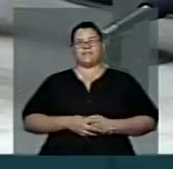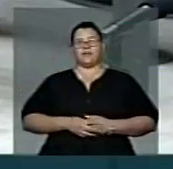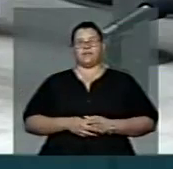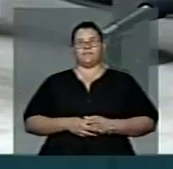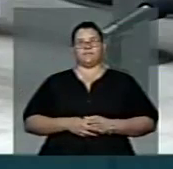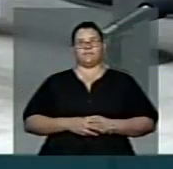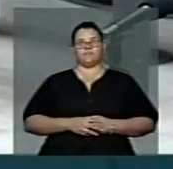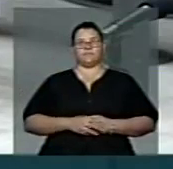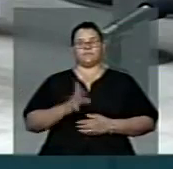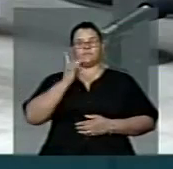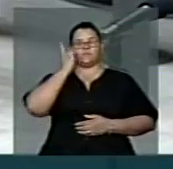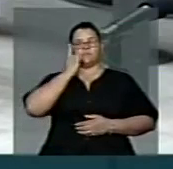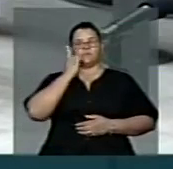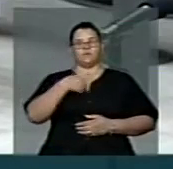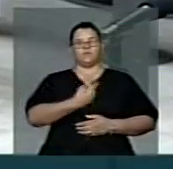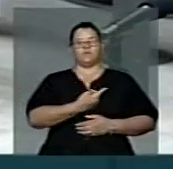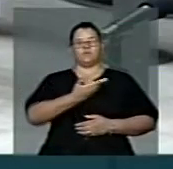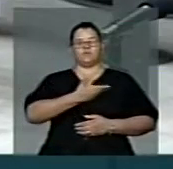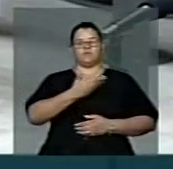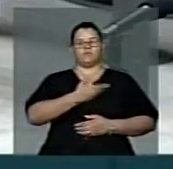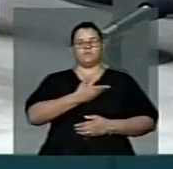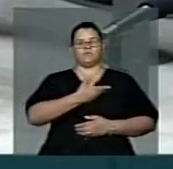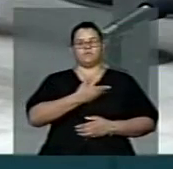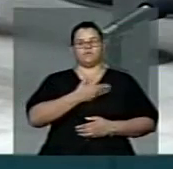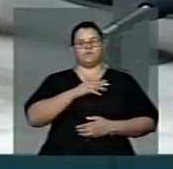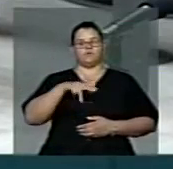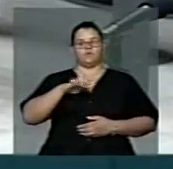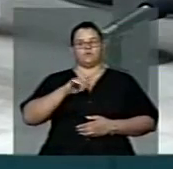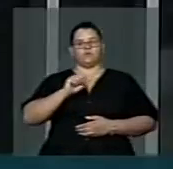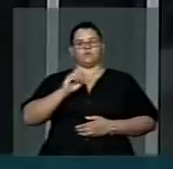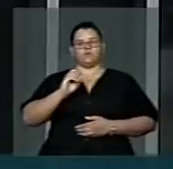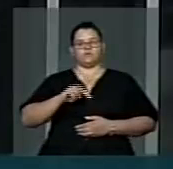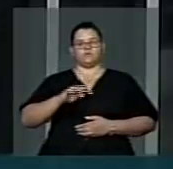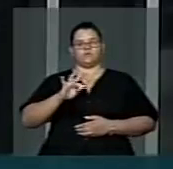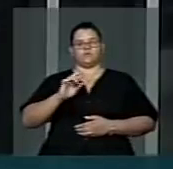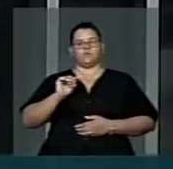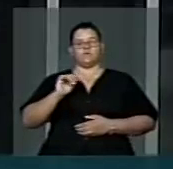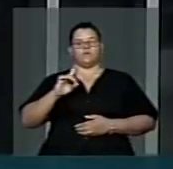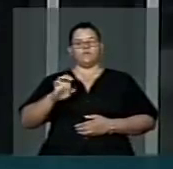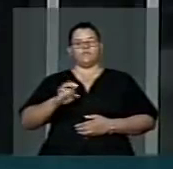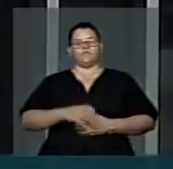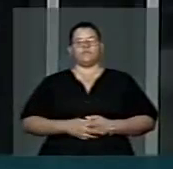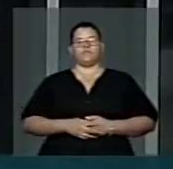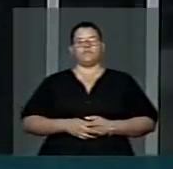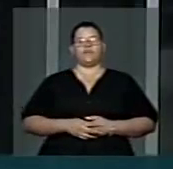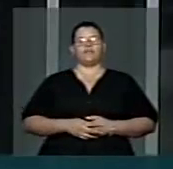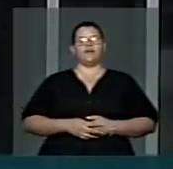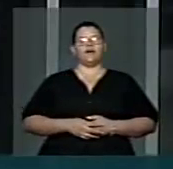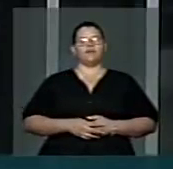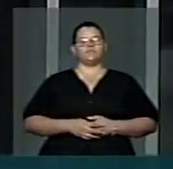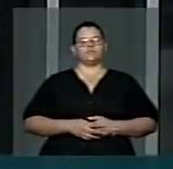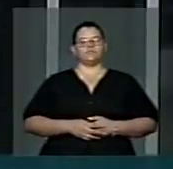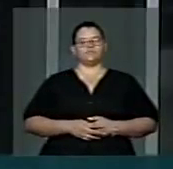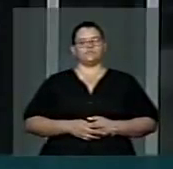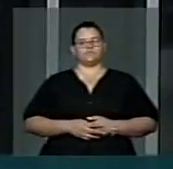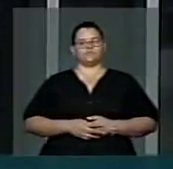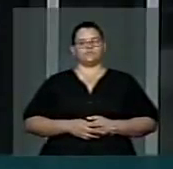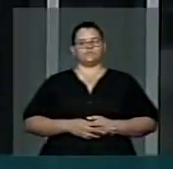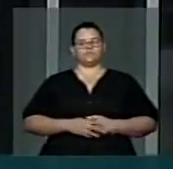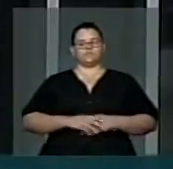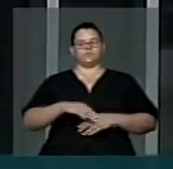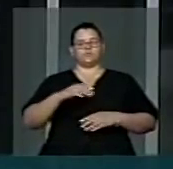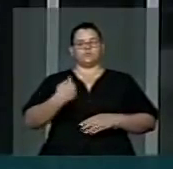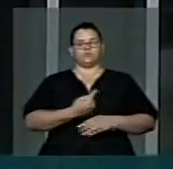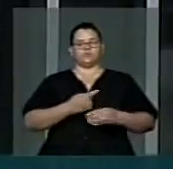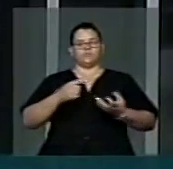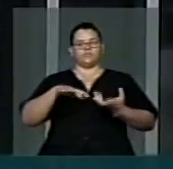do nosso querido, saudoso deputado Nelson Trade. O senhor não só traz para esse Congresso aqui